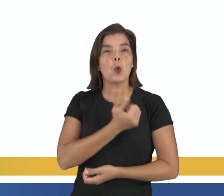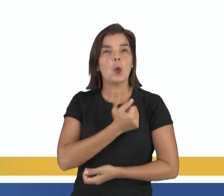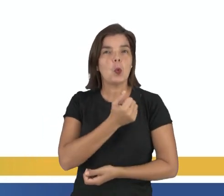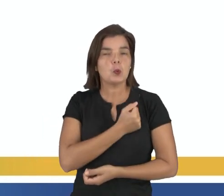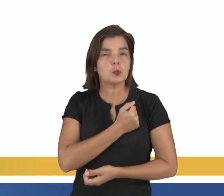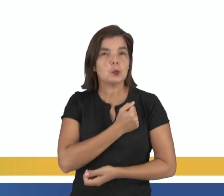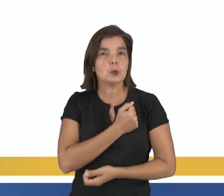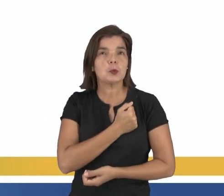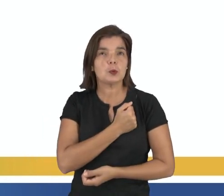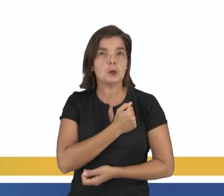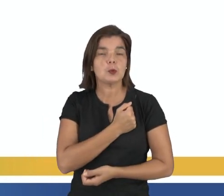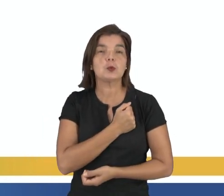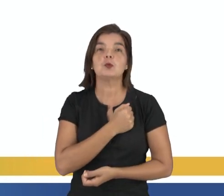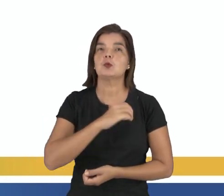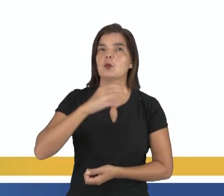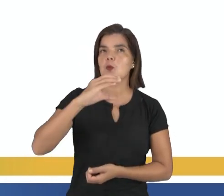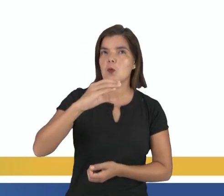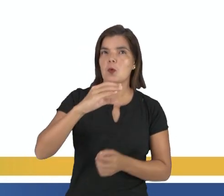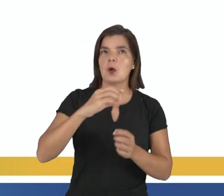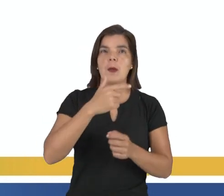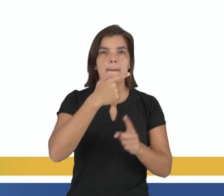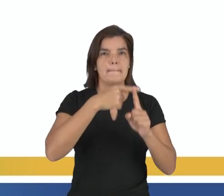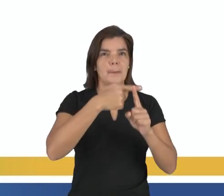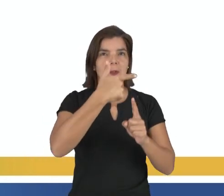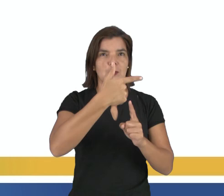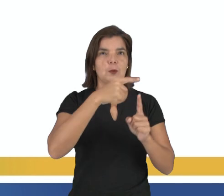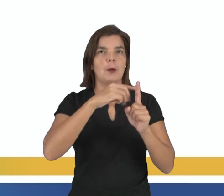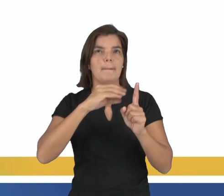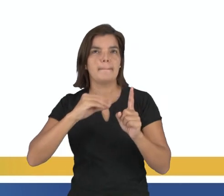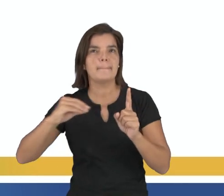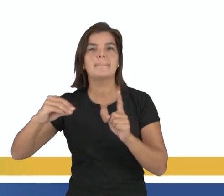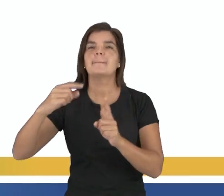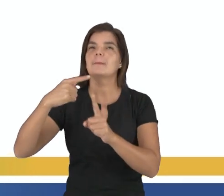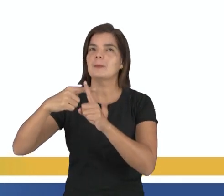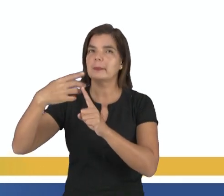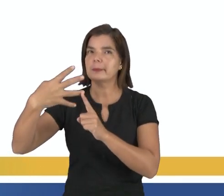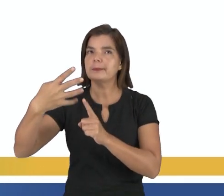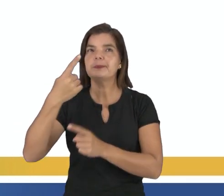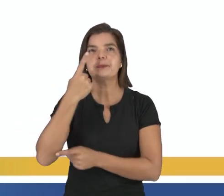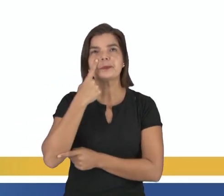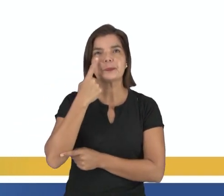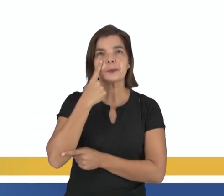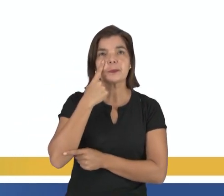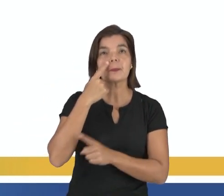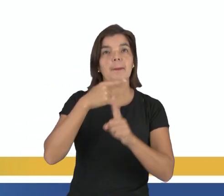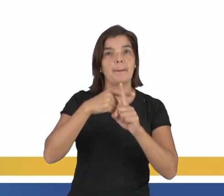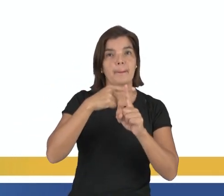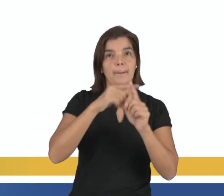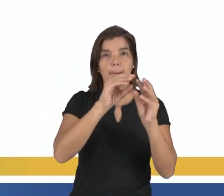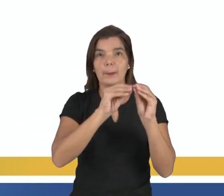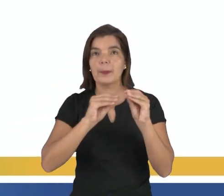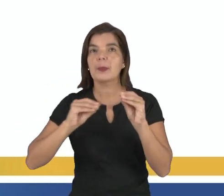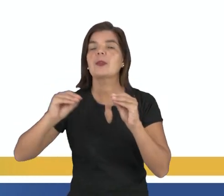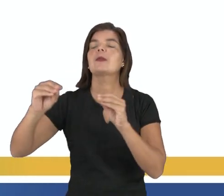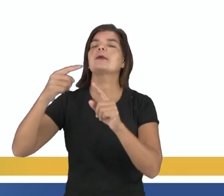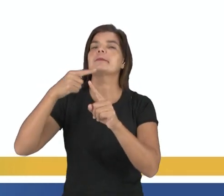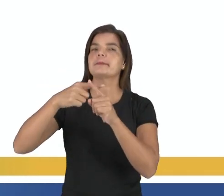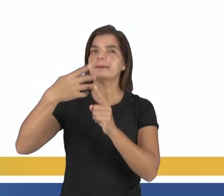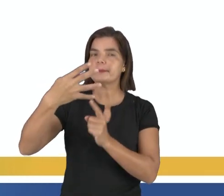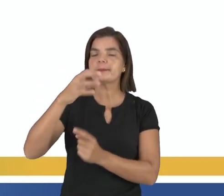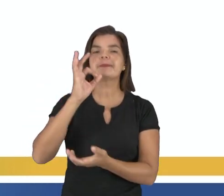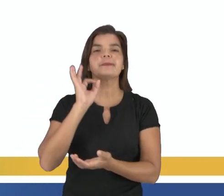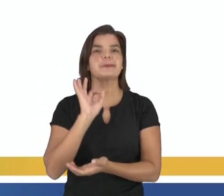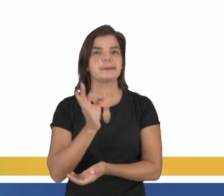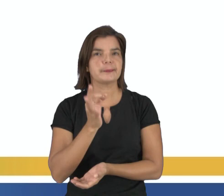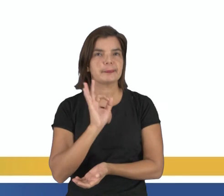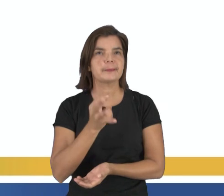de oxidação do carbono passou de +2 para +4. Então, a gente vai observar aqui, ó, que foi de +2 para